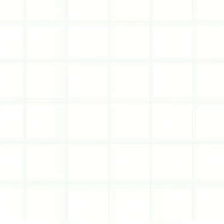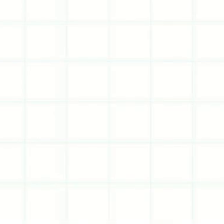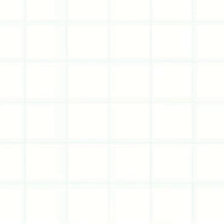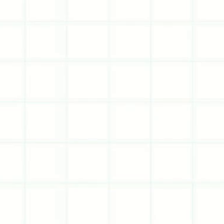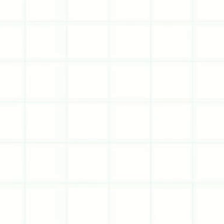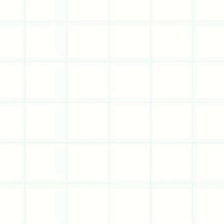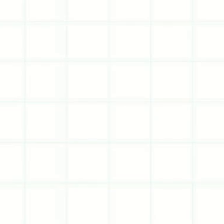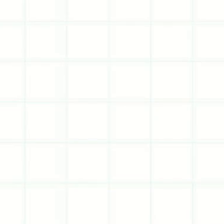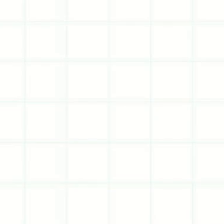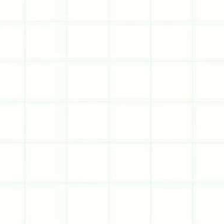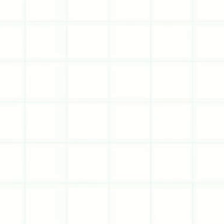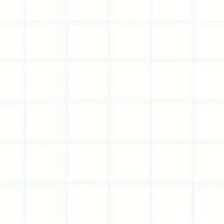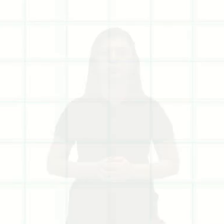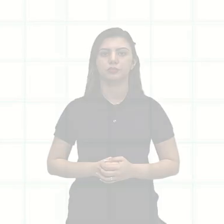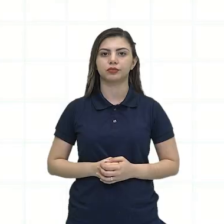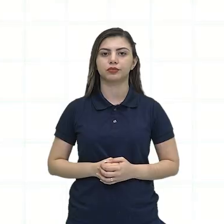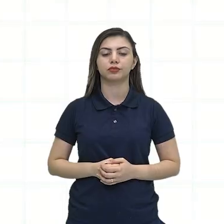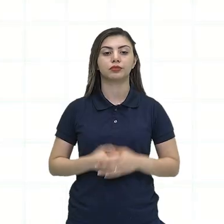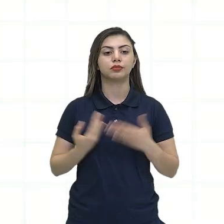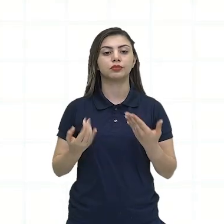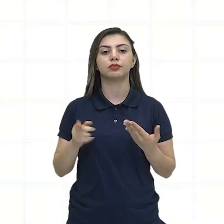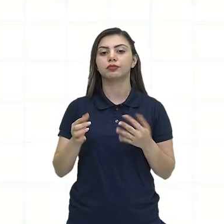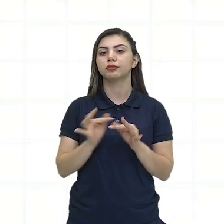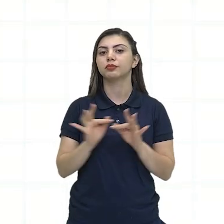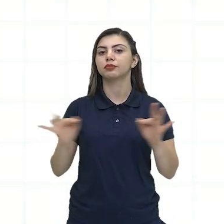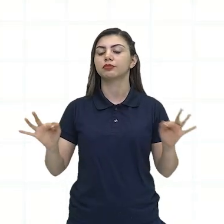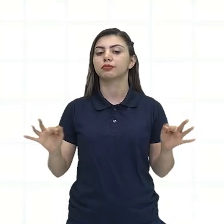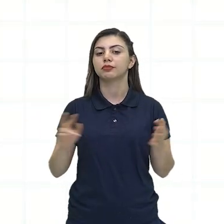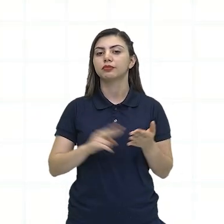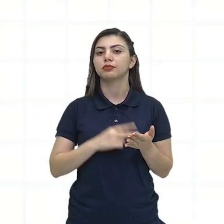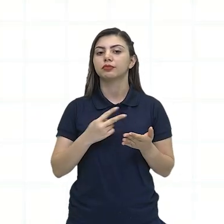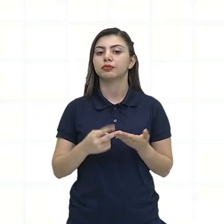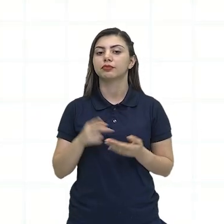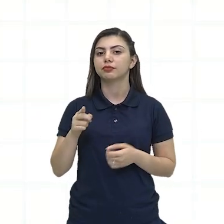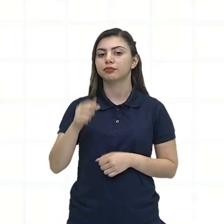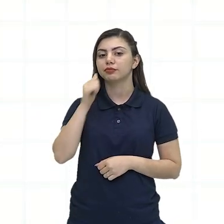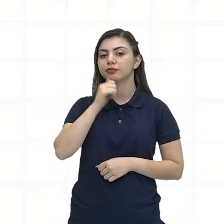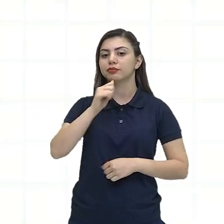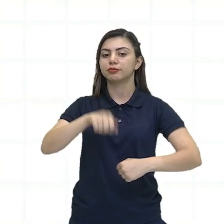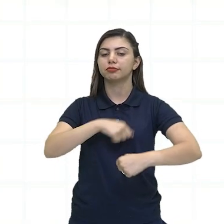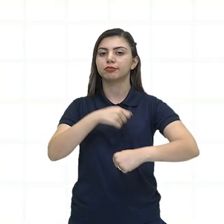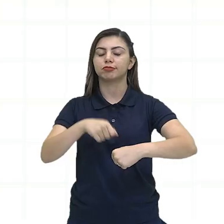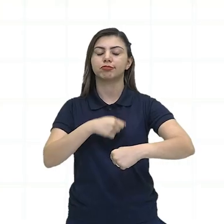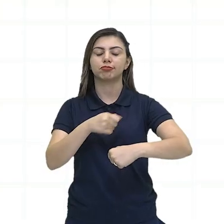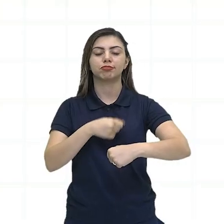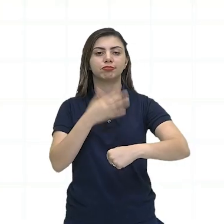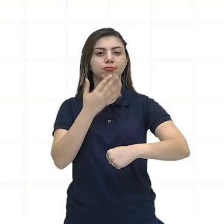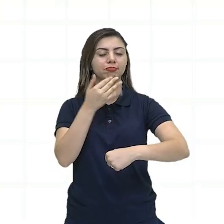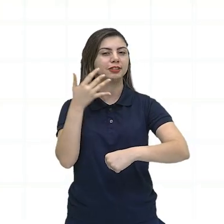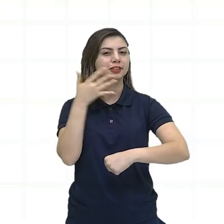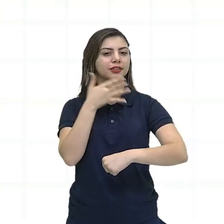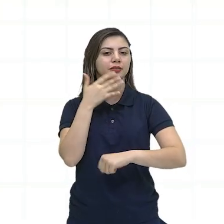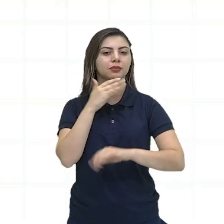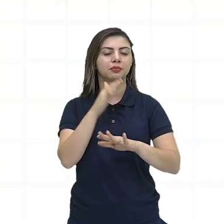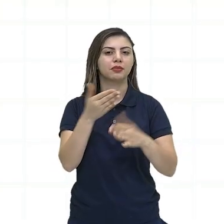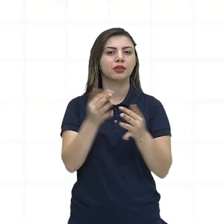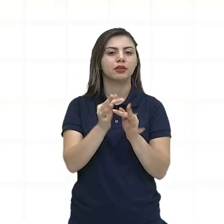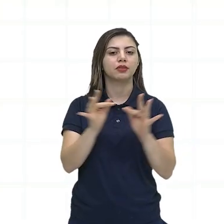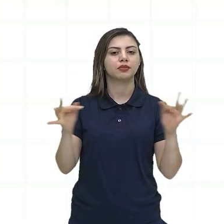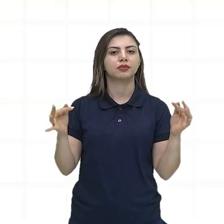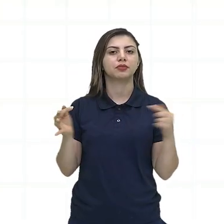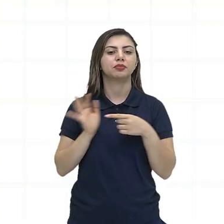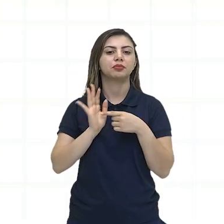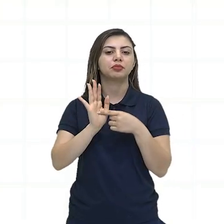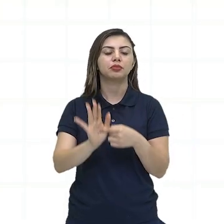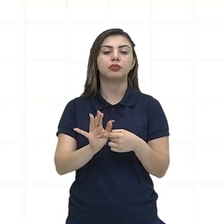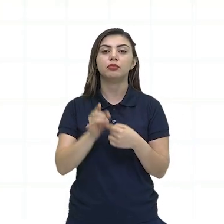uma refeição deliciosa. Mas essas frases aqui eu estou mostrando para vocês verem como o verbo ele se